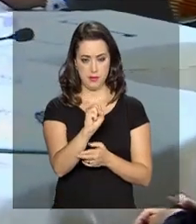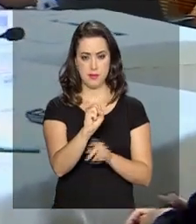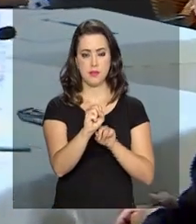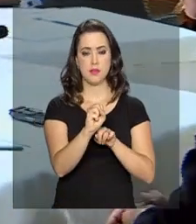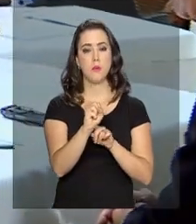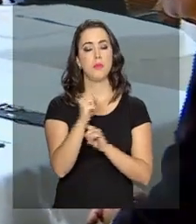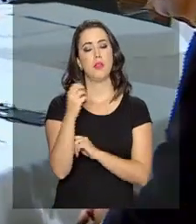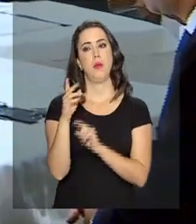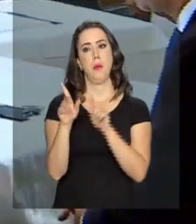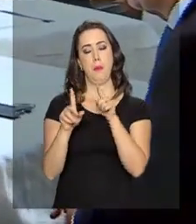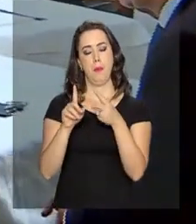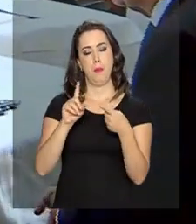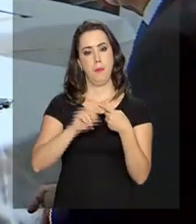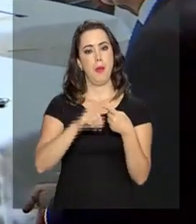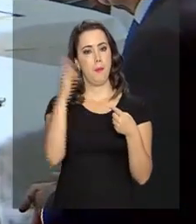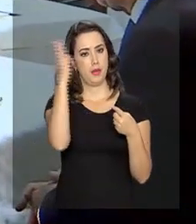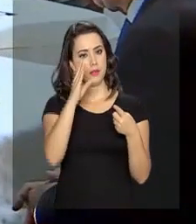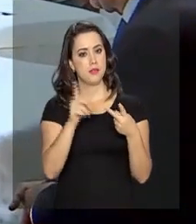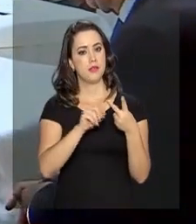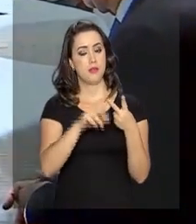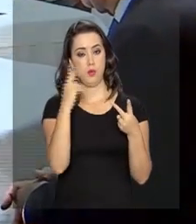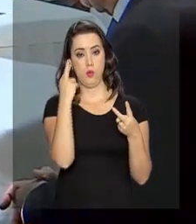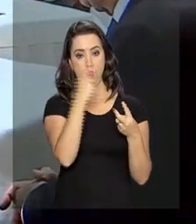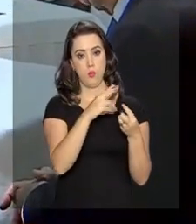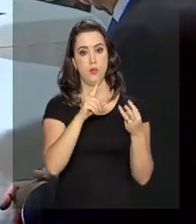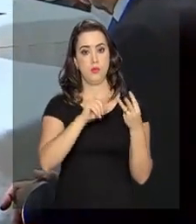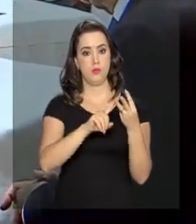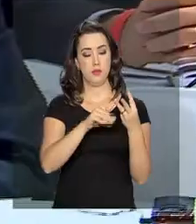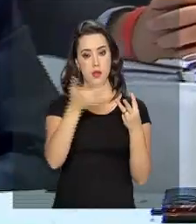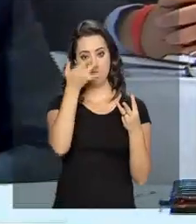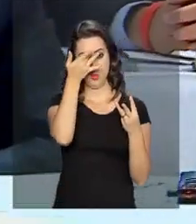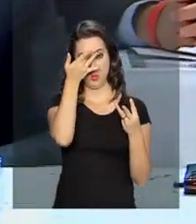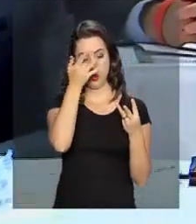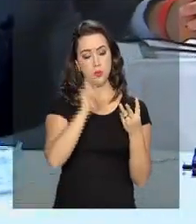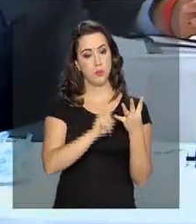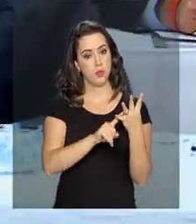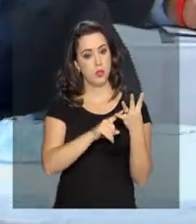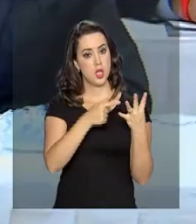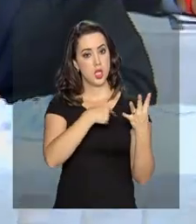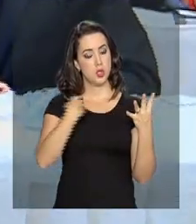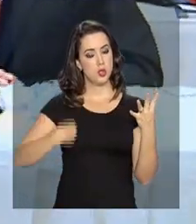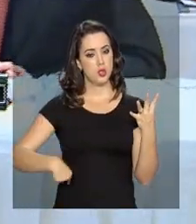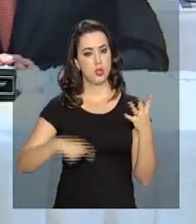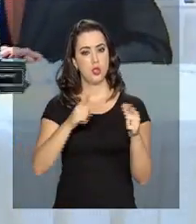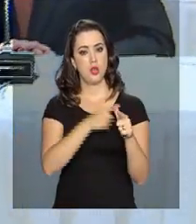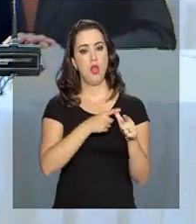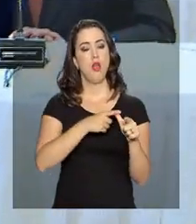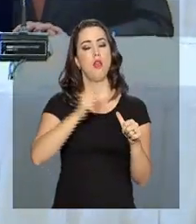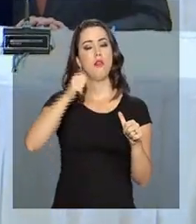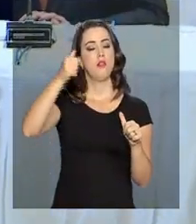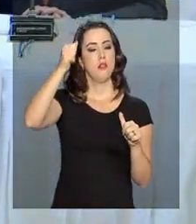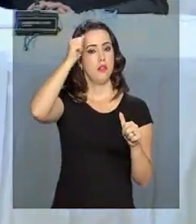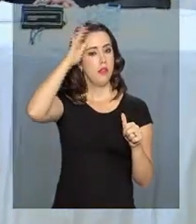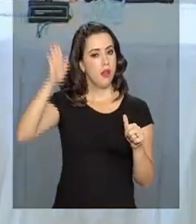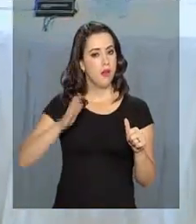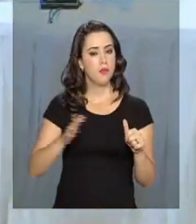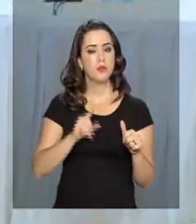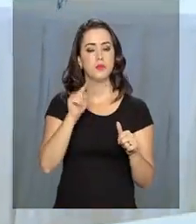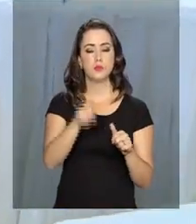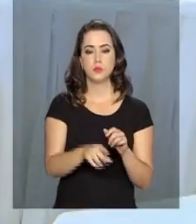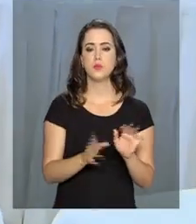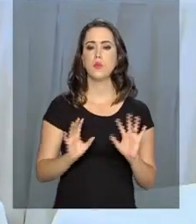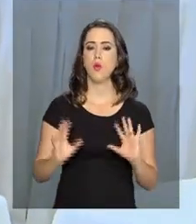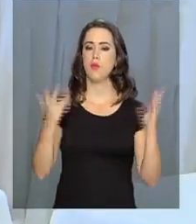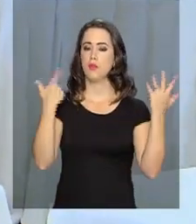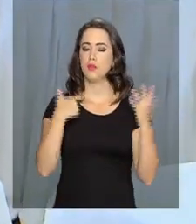líderes da Rússia, Índia, China e África do Sul. E esse evento foi um evento preliminar aí,